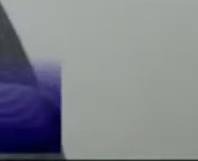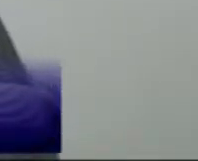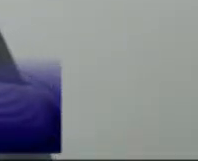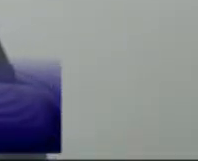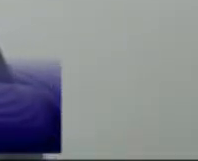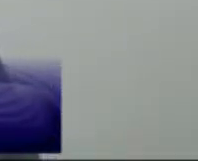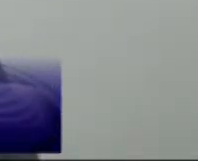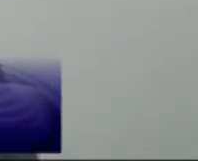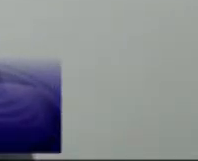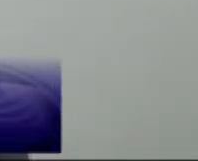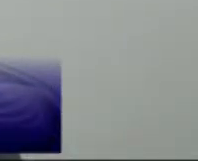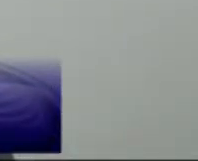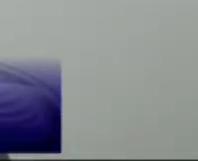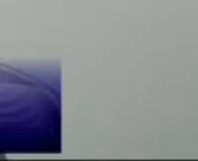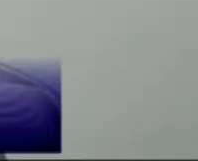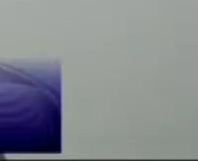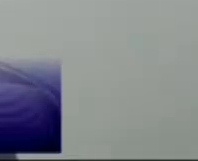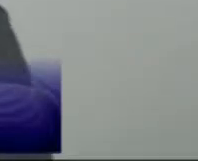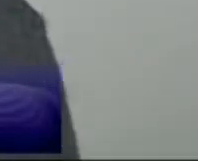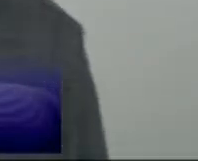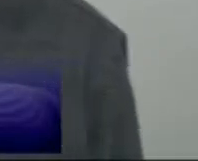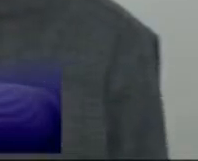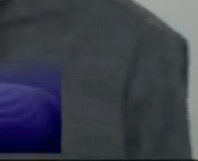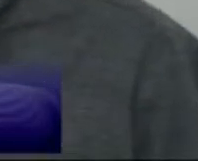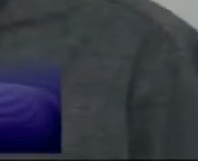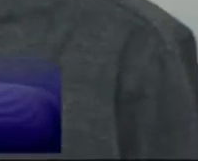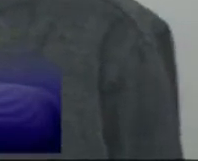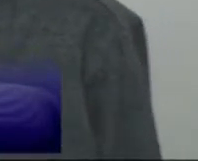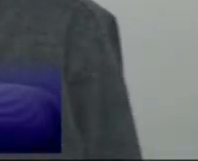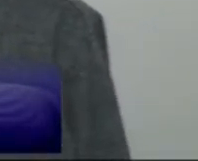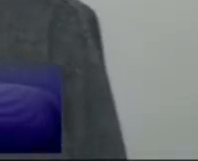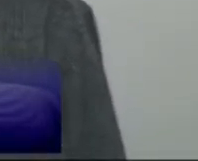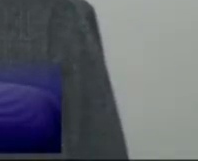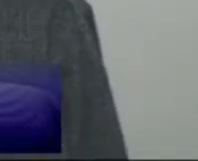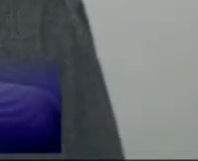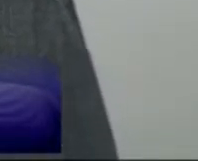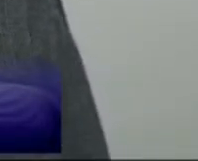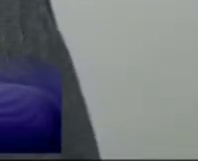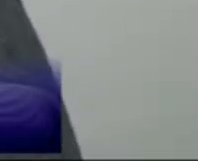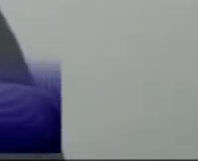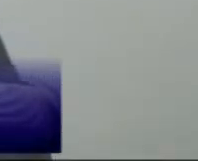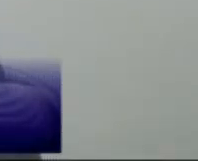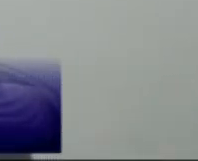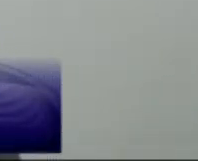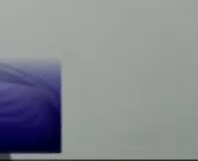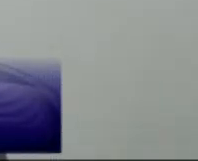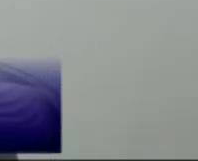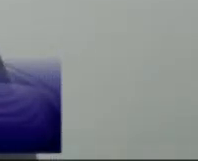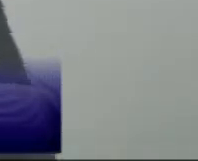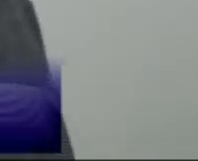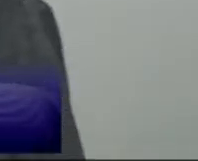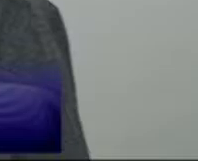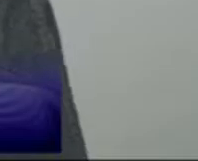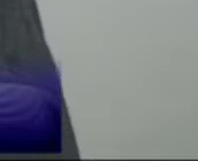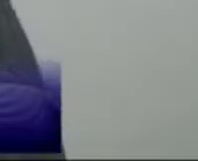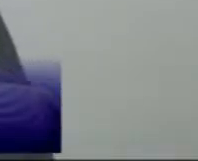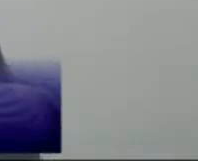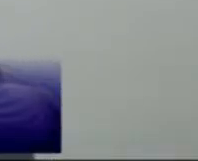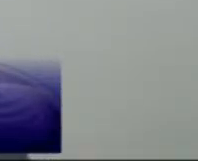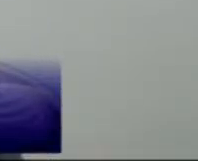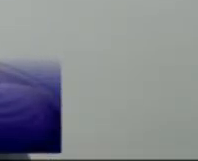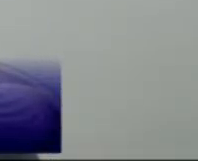importante, como o vereador Junegão já disse, não vai ser uma banalização das audiências públicas. É claro que